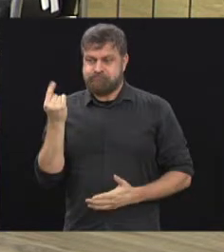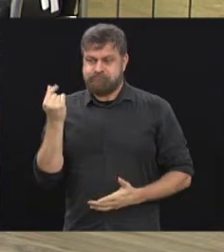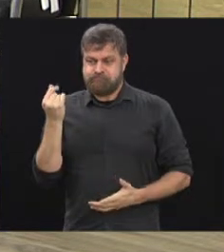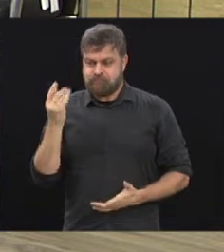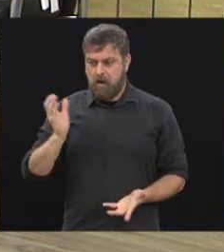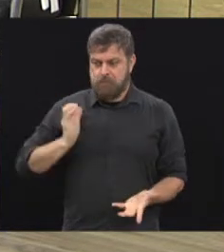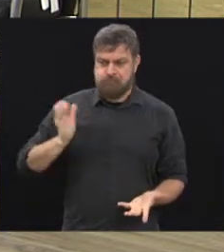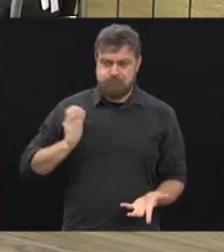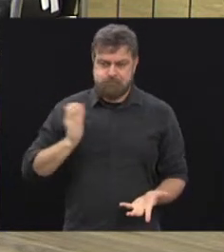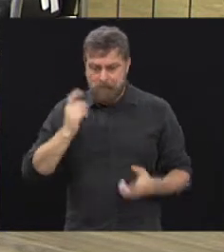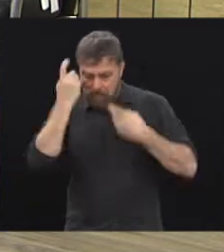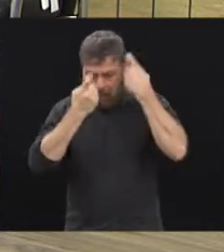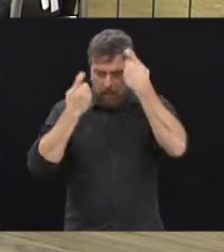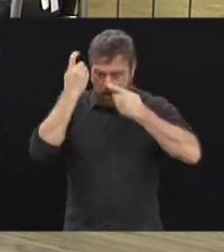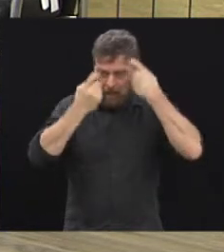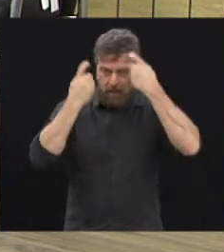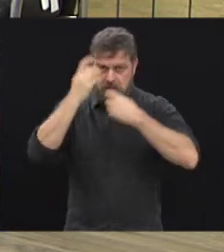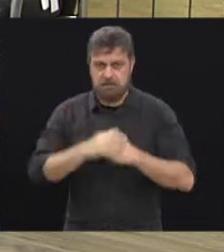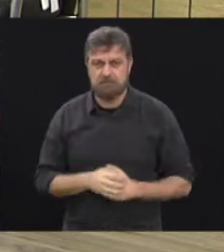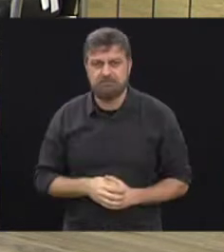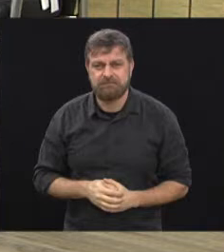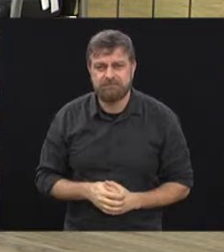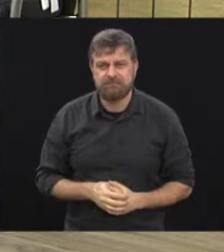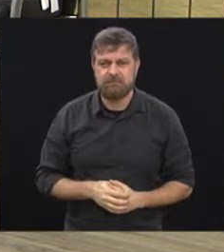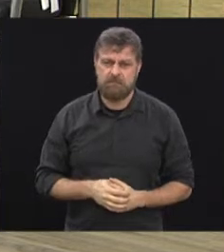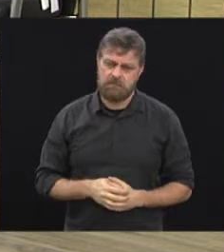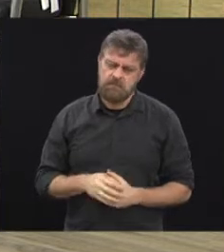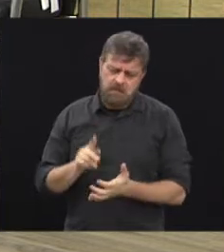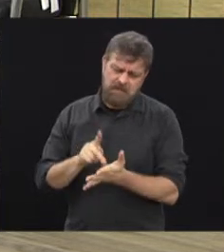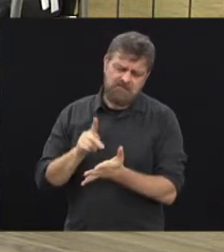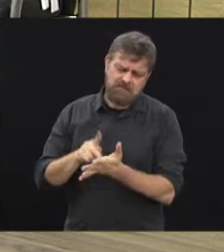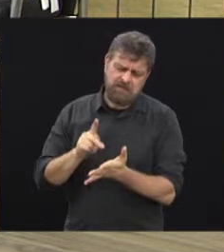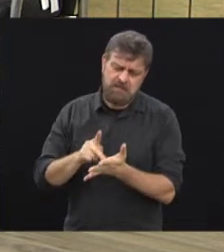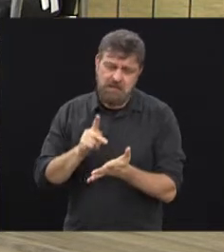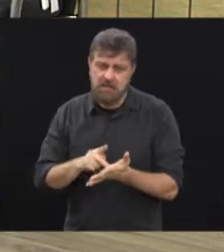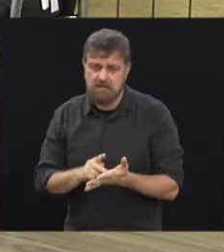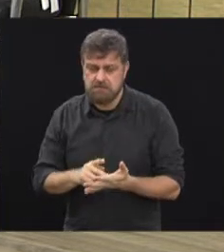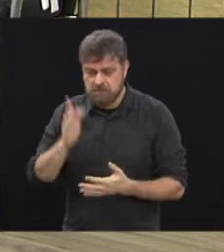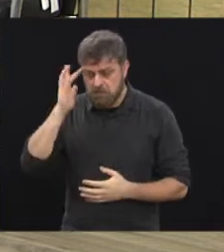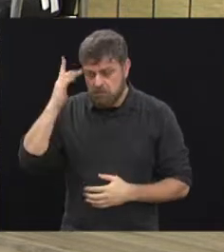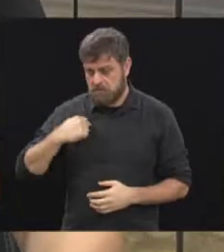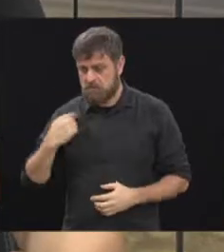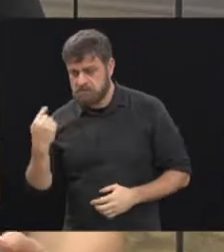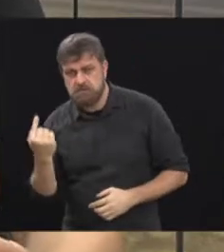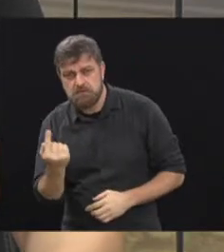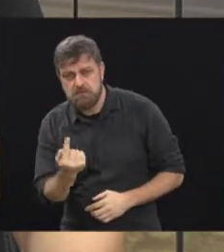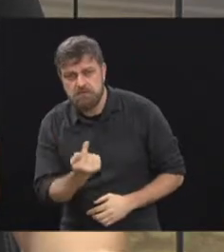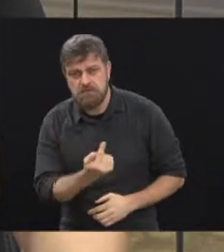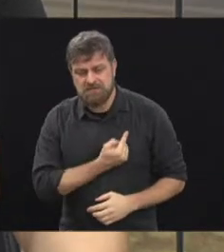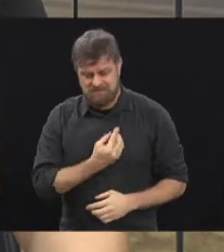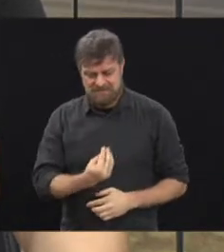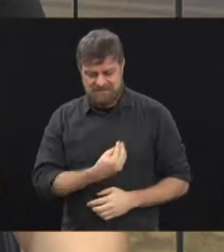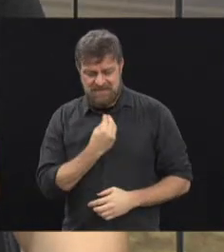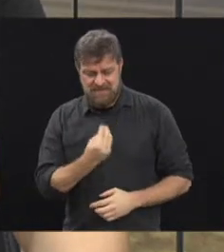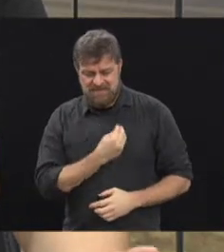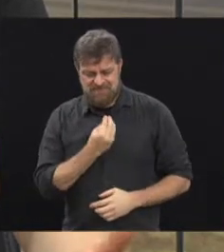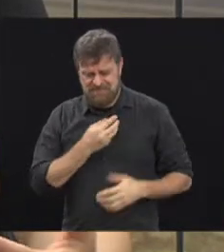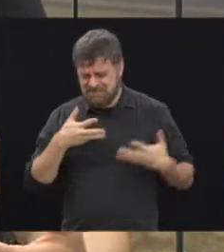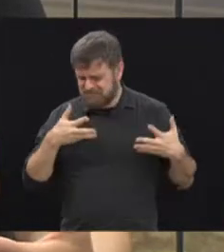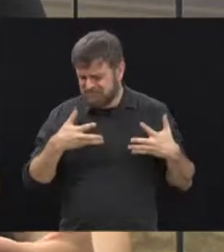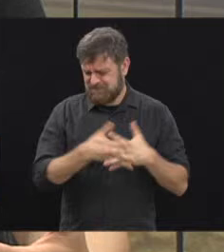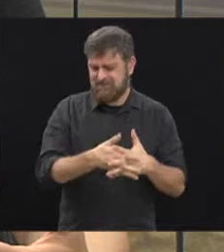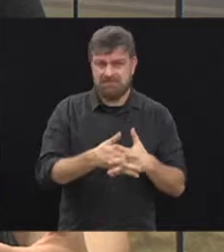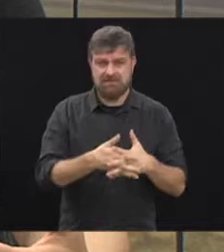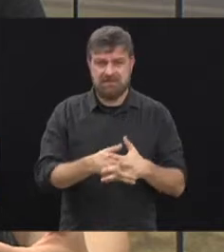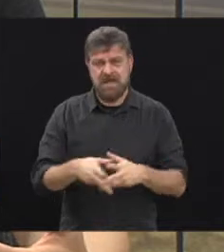que acaba até deixando as pessoas mais pesadas, né? Exatamente, eu acho que a gente deixa a vida complexa,